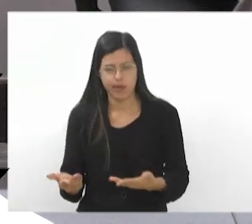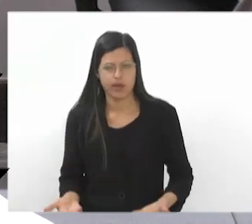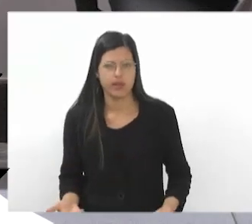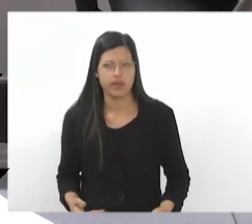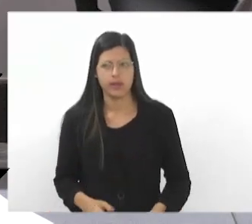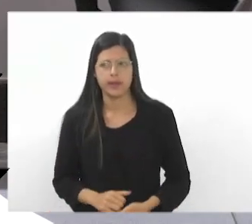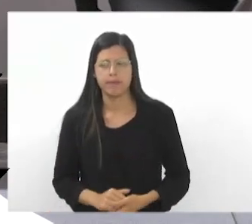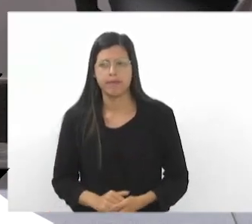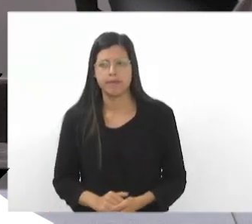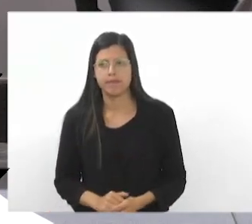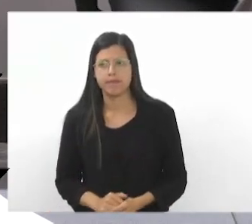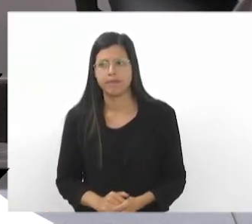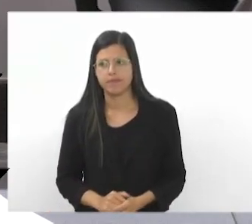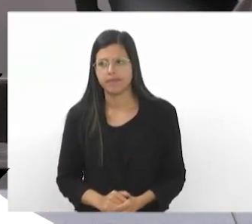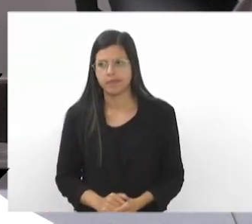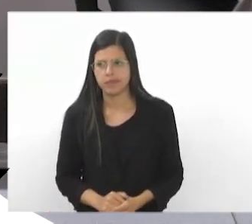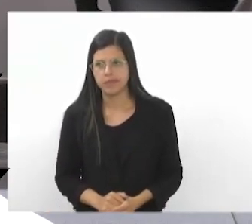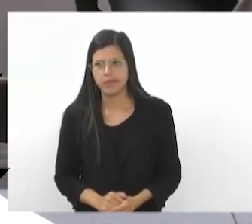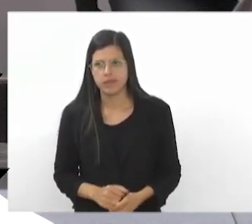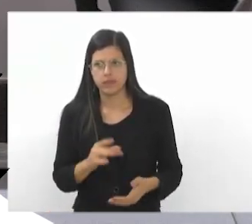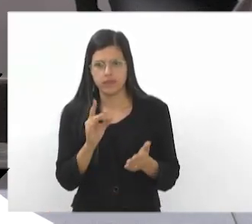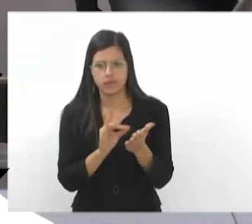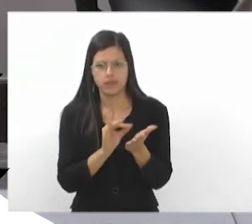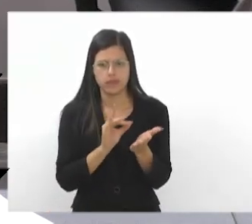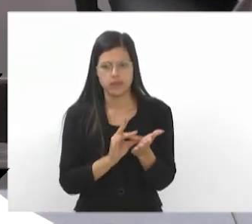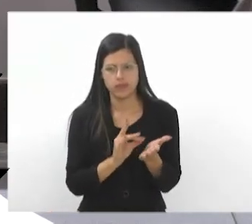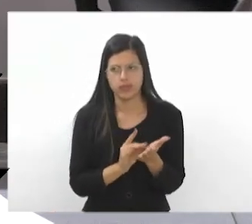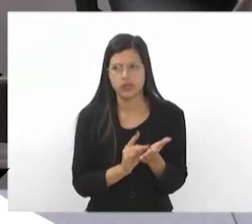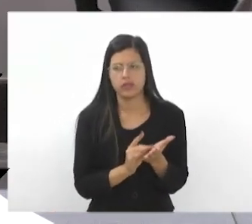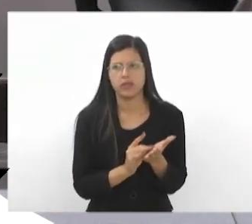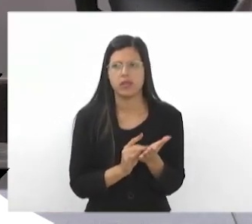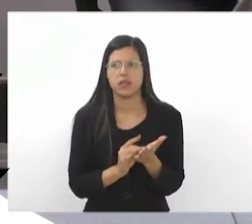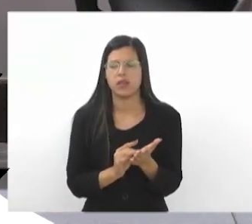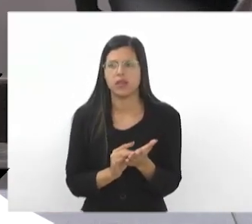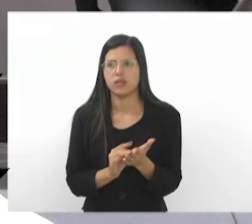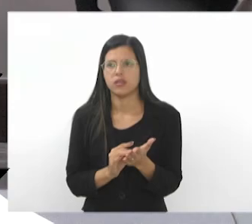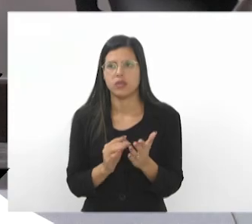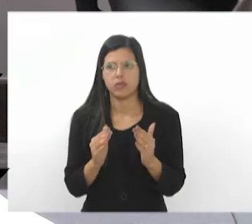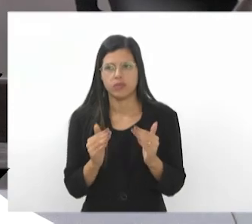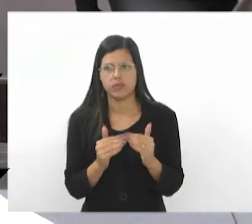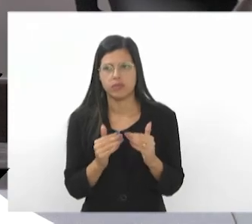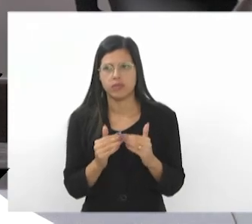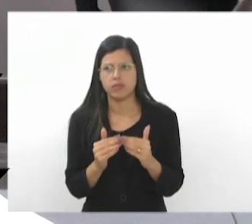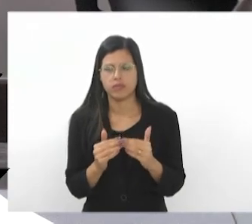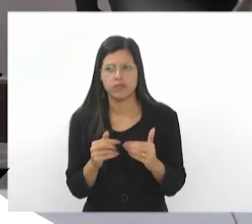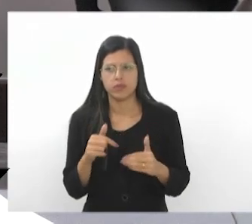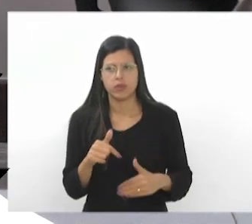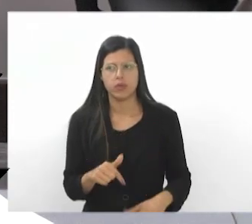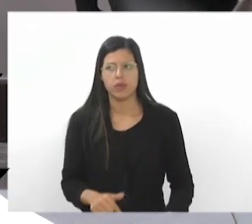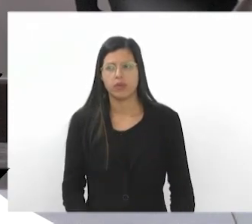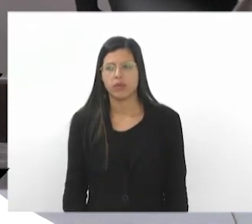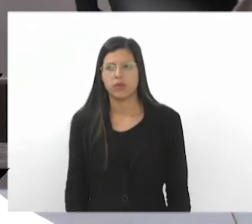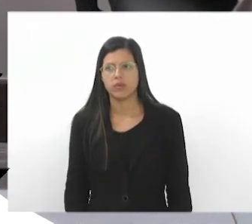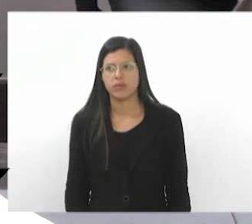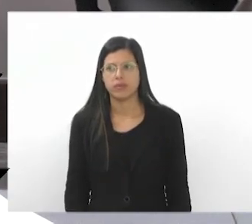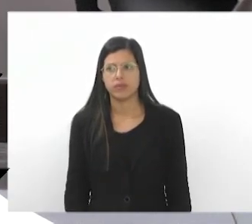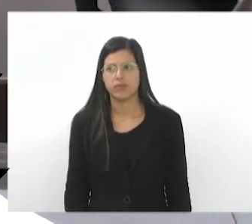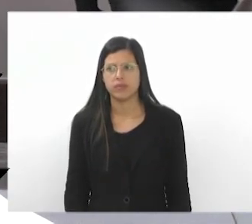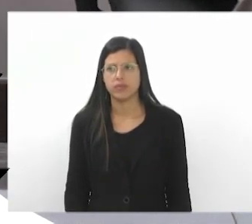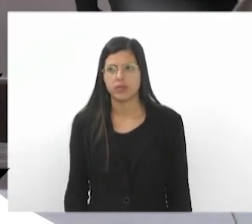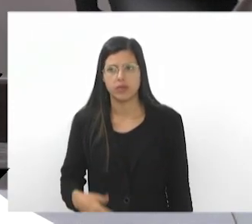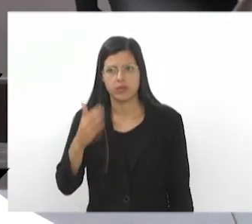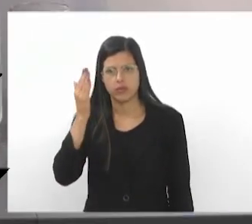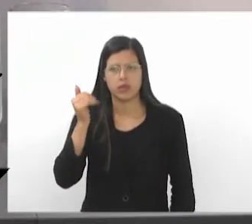só fazendo a ponderação. Verdade. Eu me filio à ponderação de Vossa Excelência, ainda em discussão da matéria. Sou sabedor